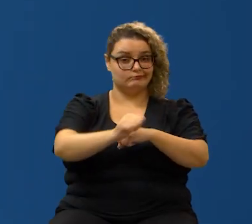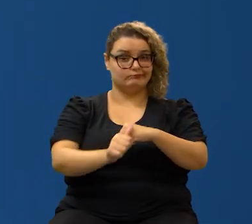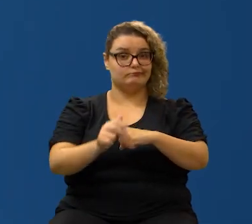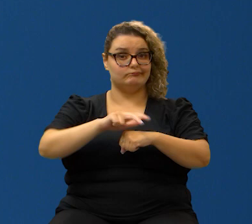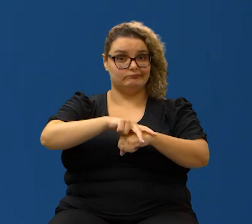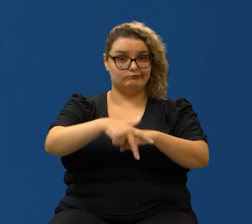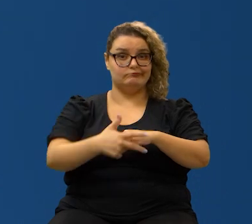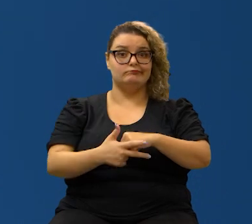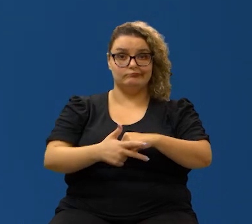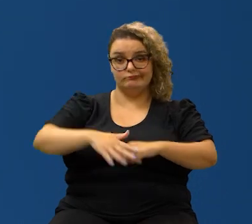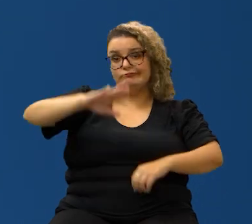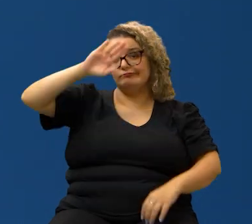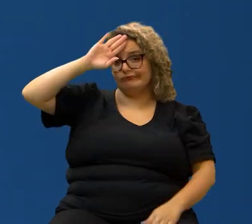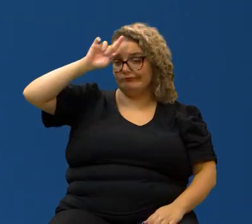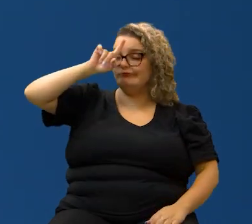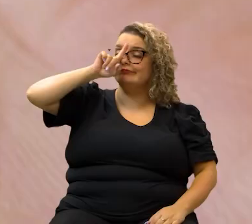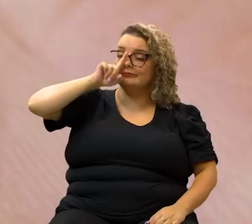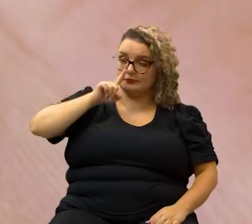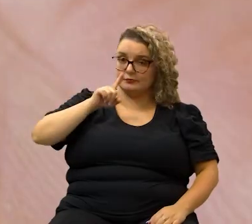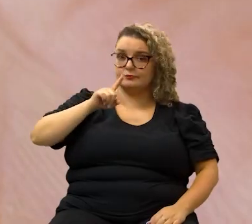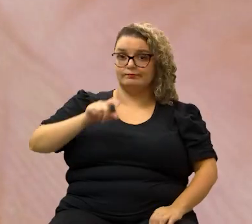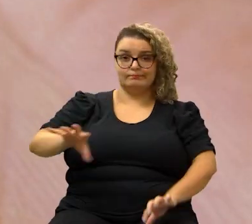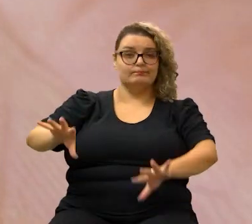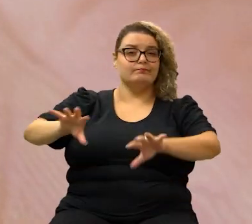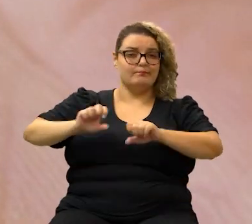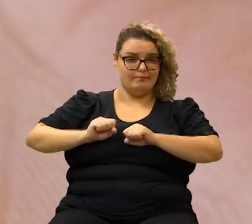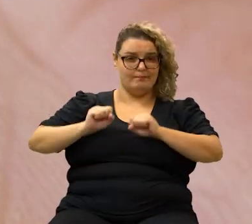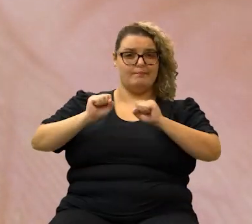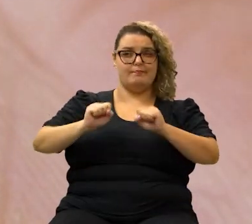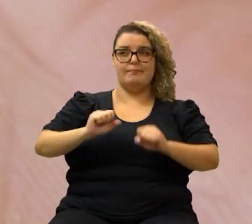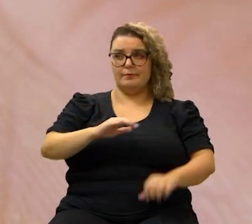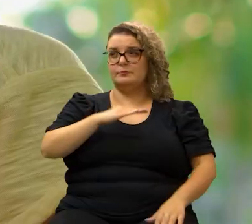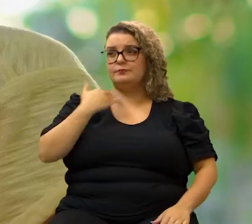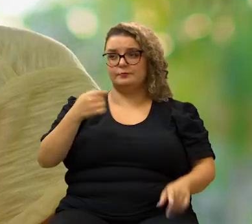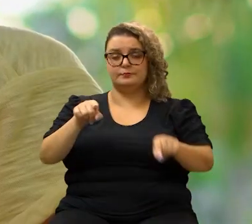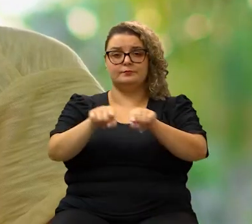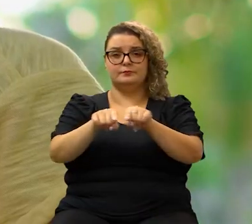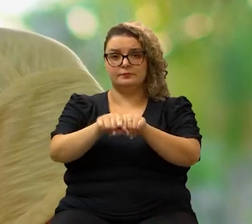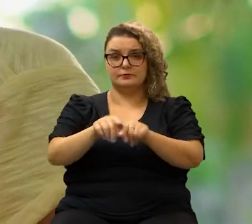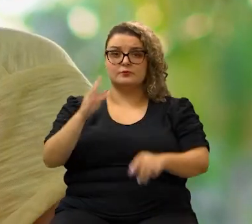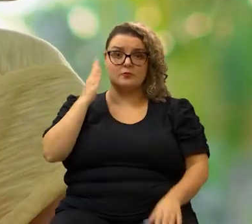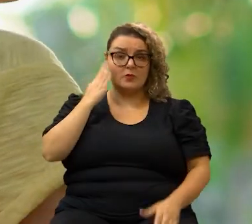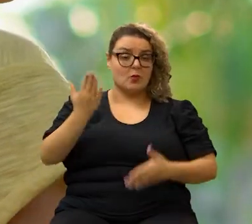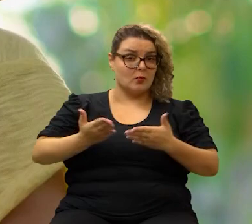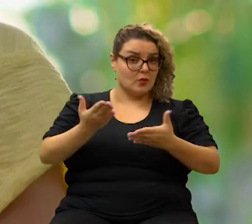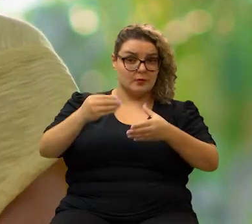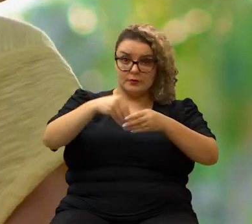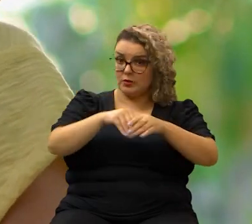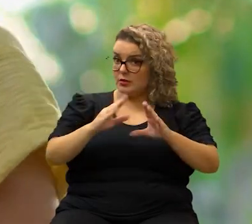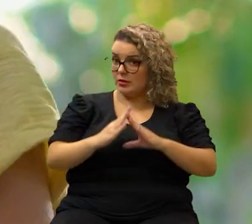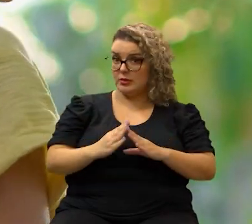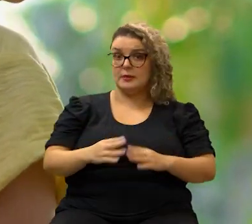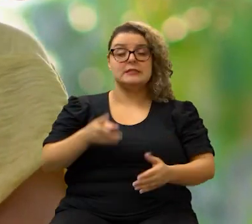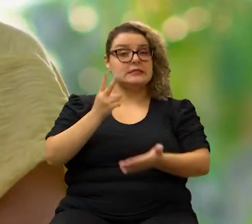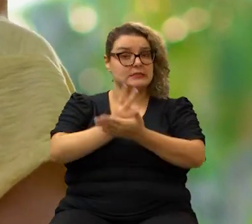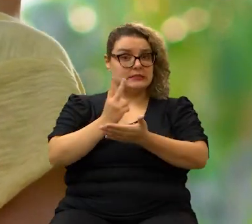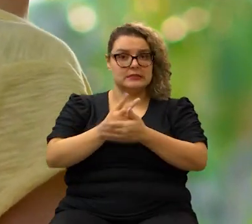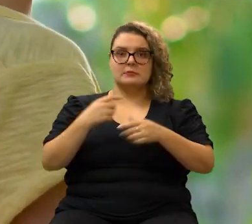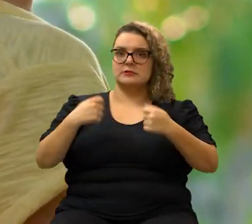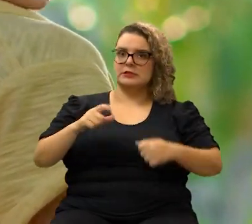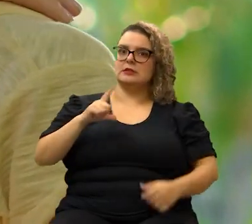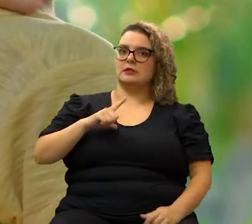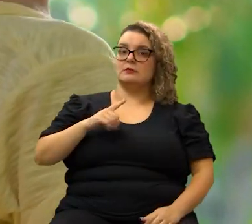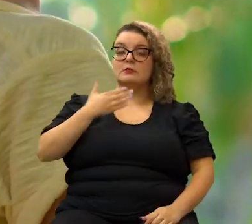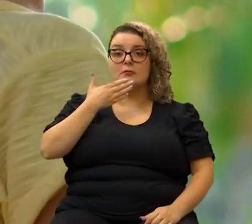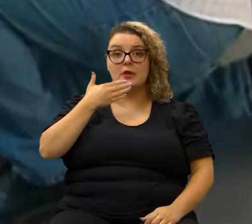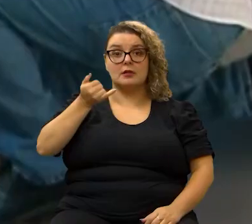zica febre amarela e chicungunha que nos acometem e podem matar a gente sabe que os cuidados em casa não podem faltar